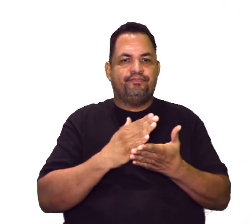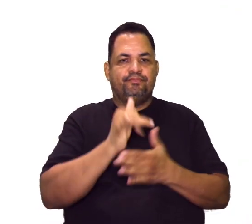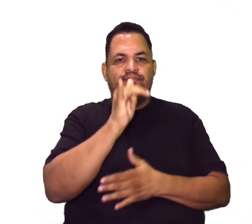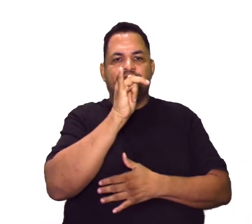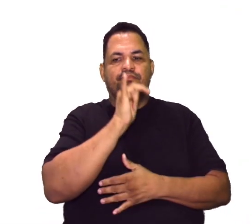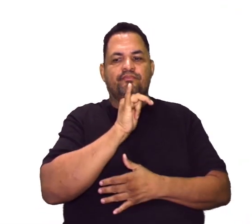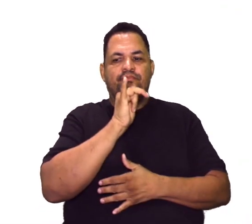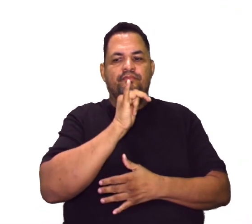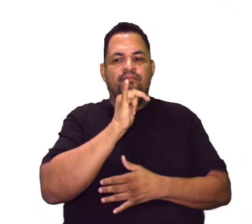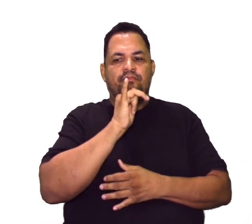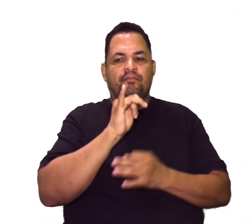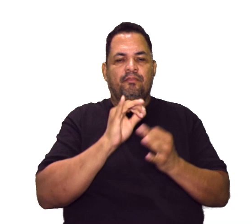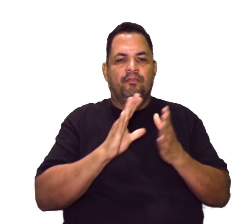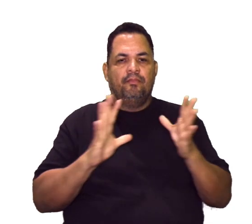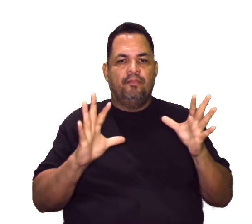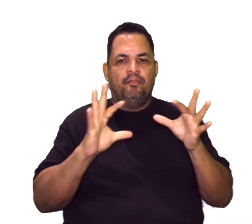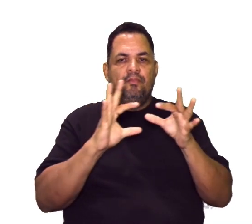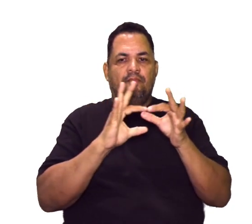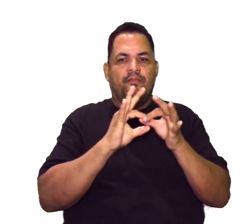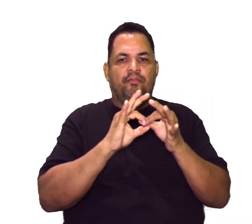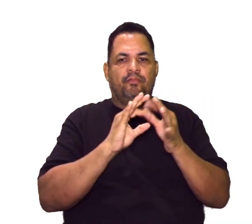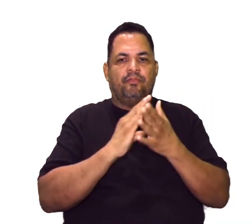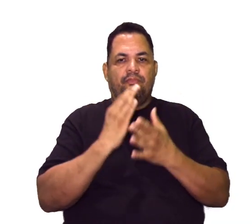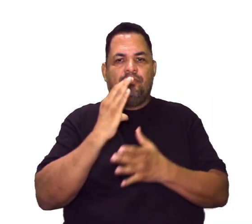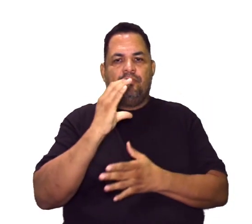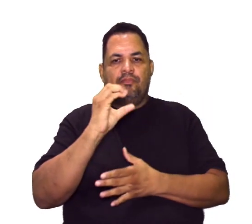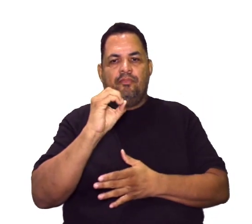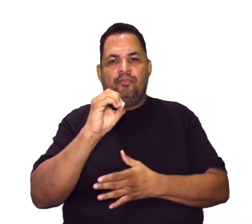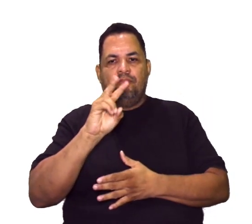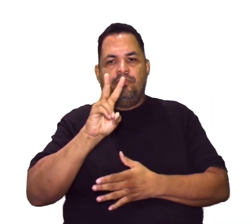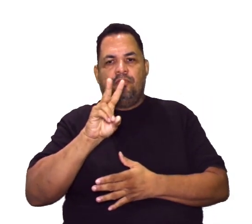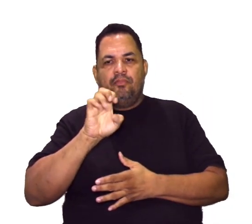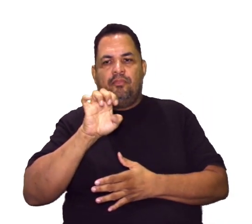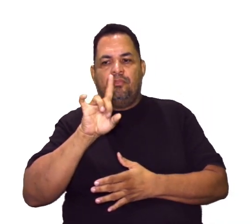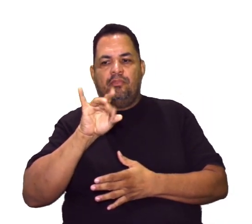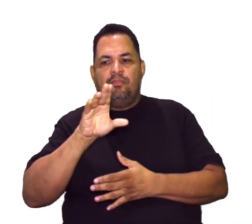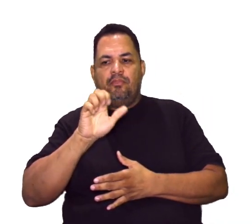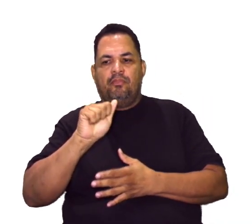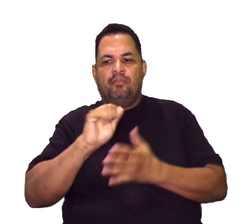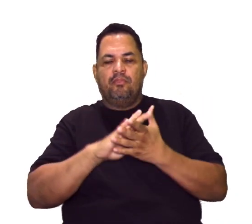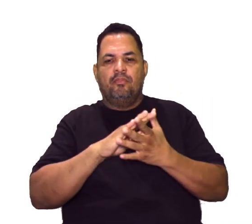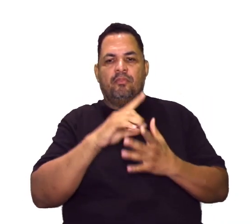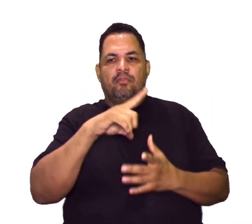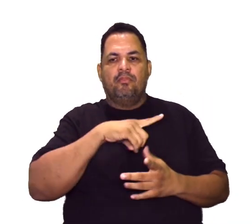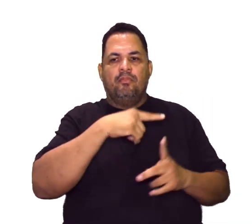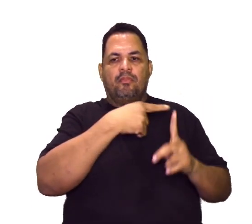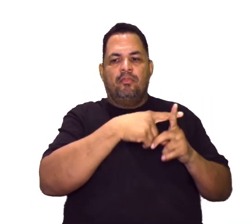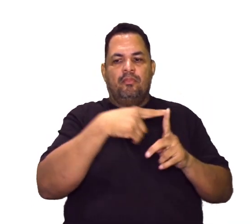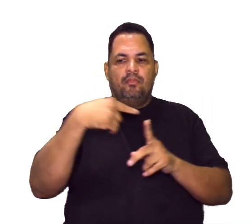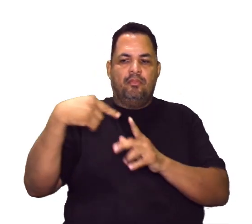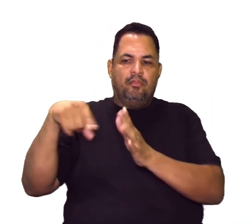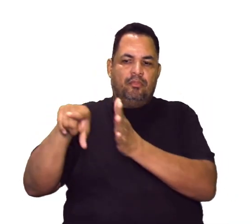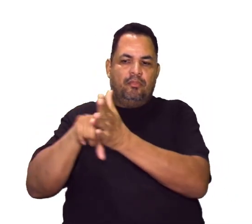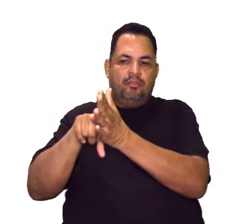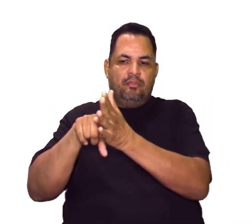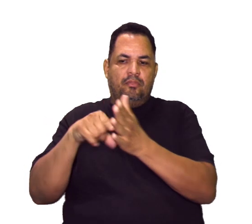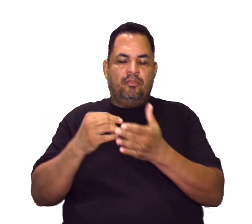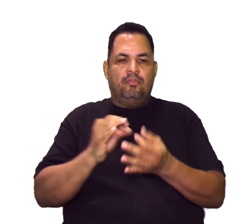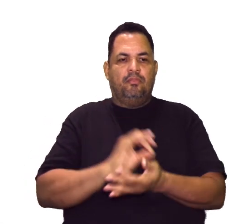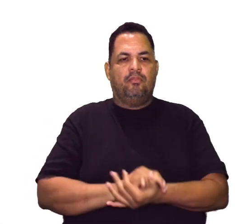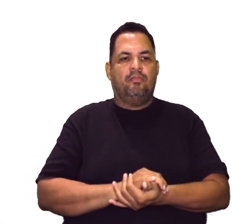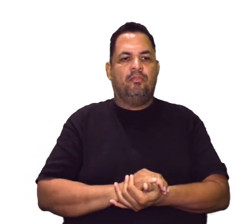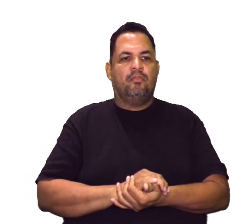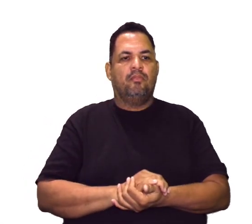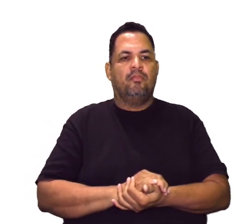o exemplo de uma ligação covalente polar. Olha só. O